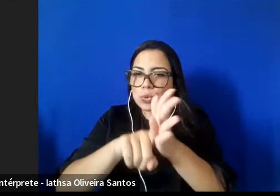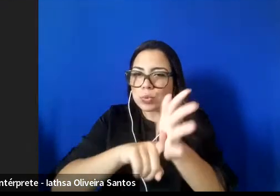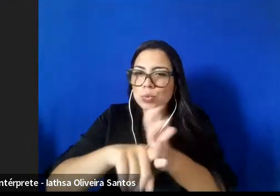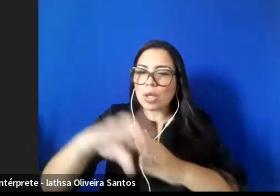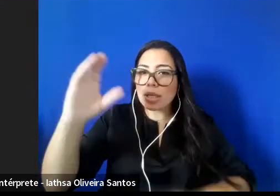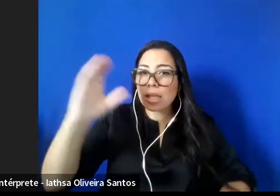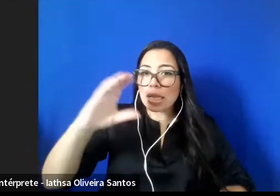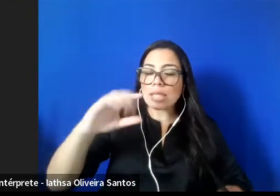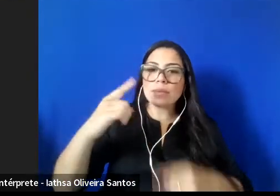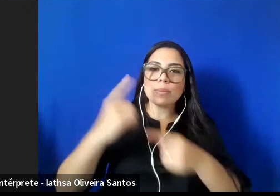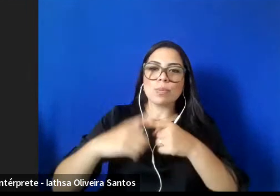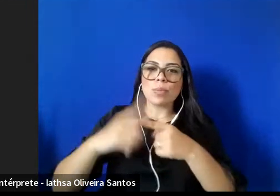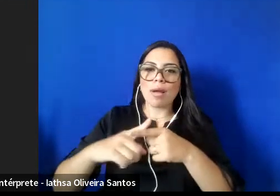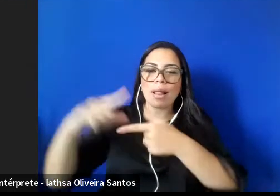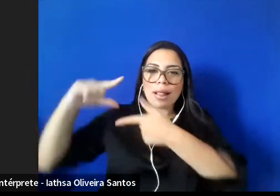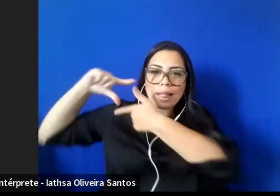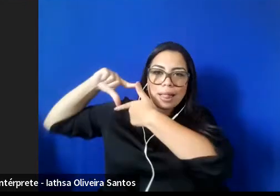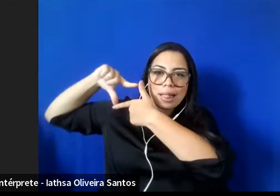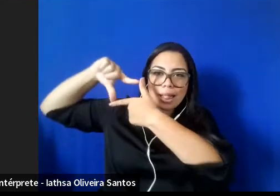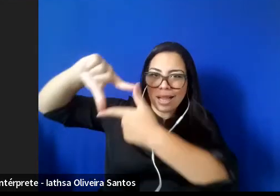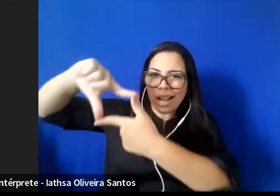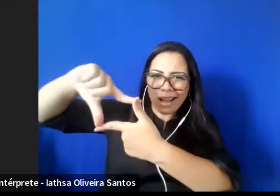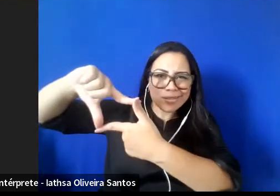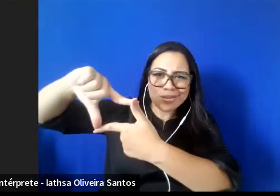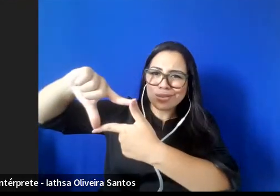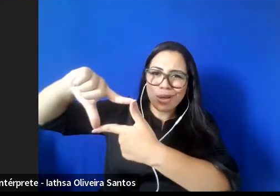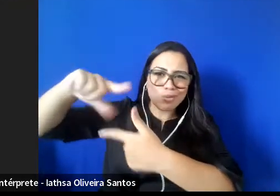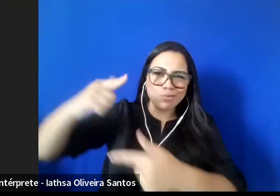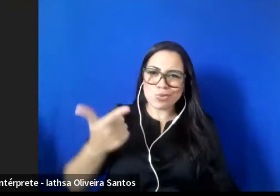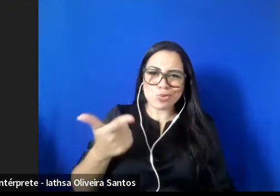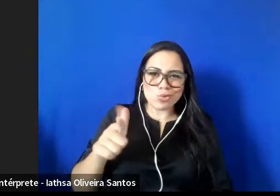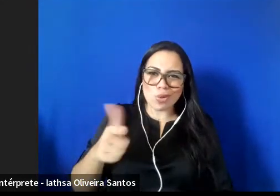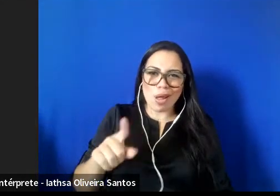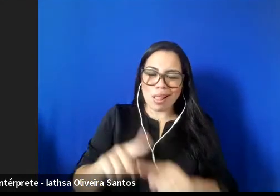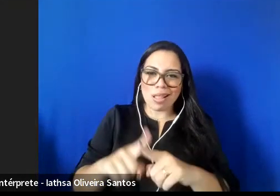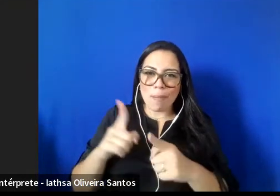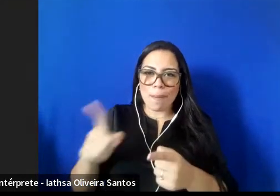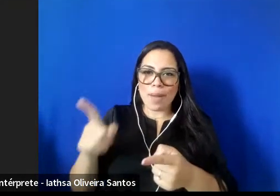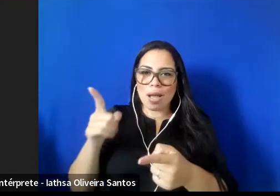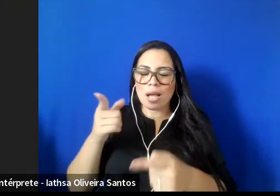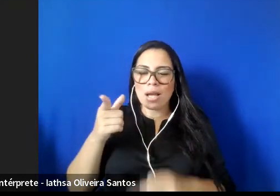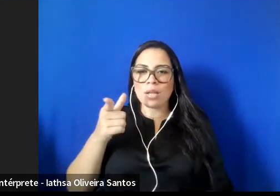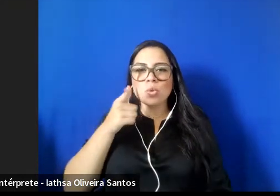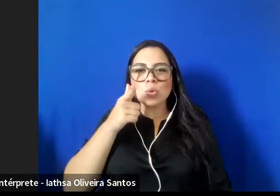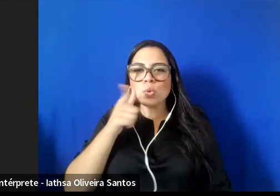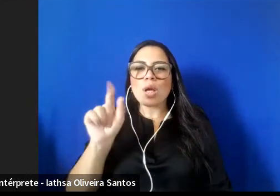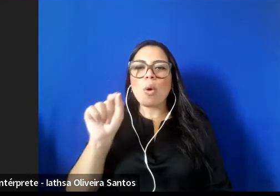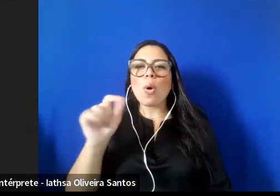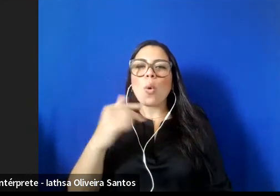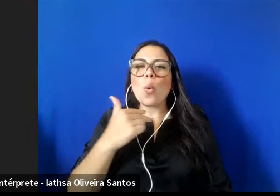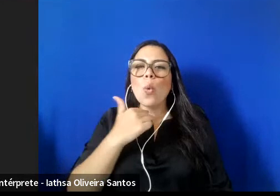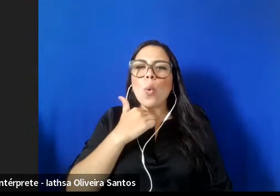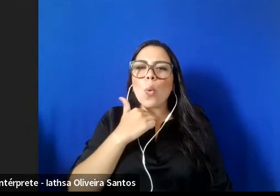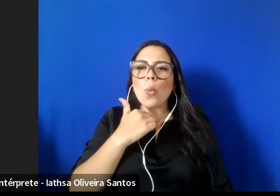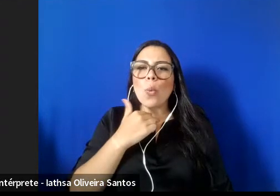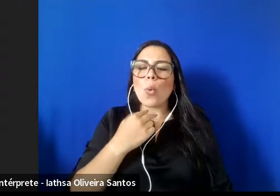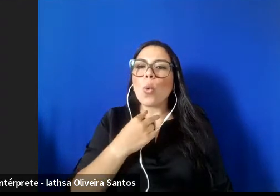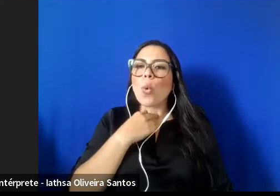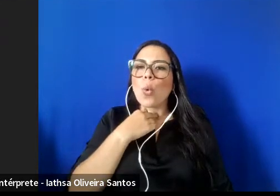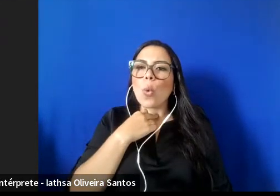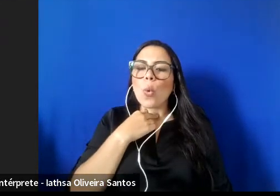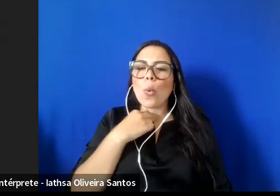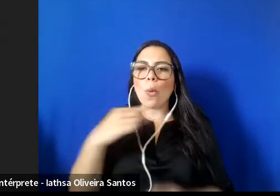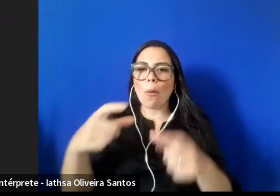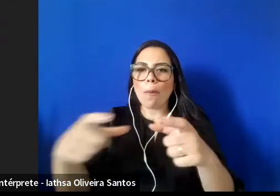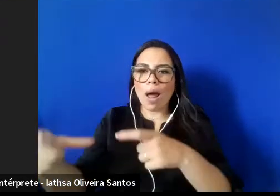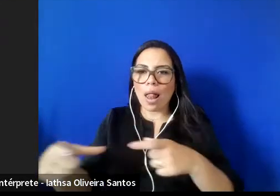porque não há tradição ainda, mas não se quer ocupar espaço decisório do juiz. Obviamente que o juiz ainda